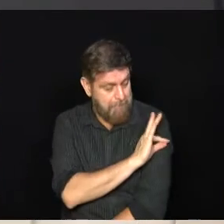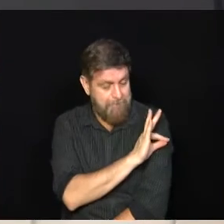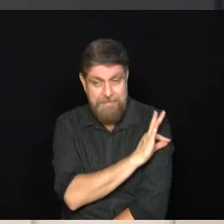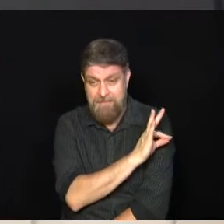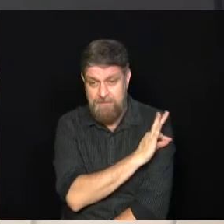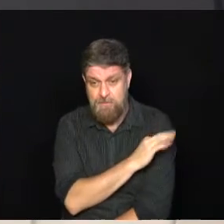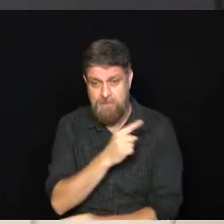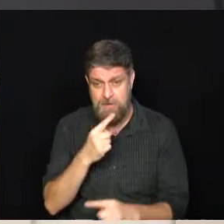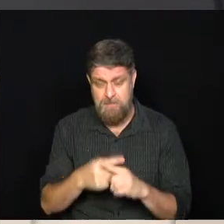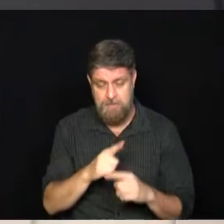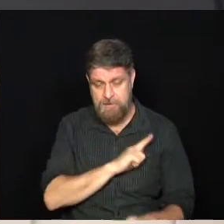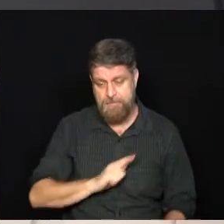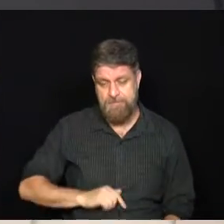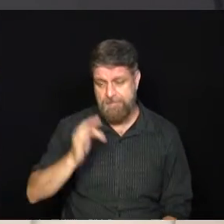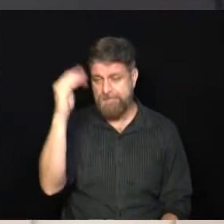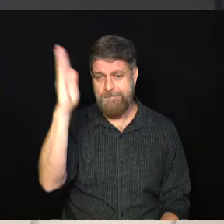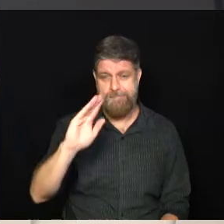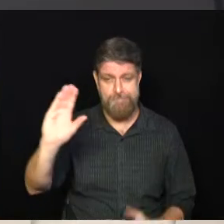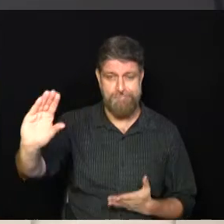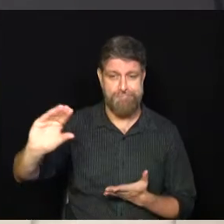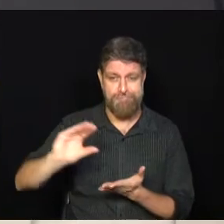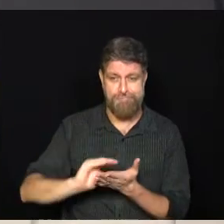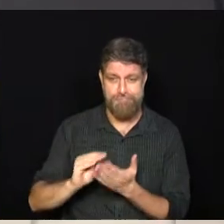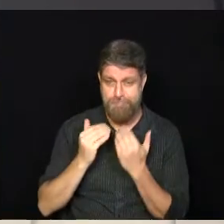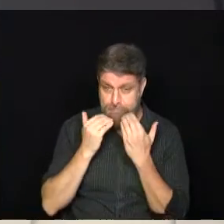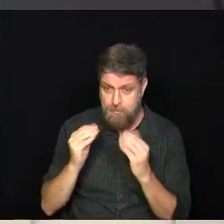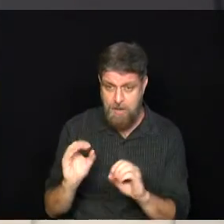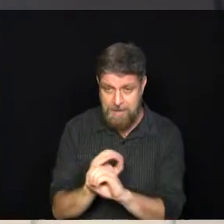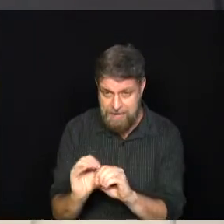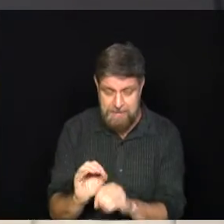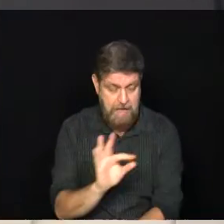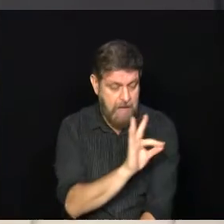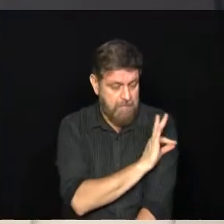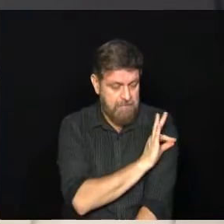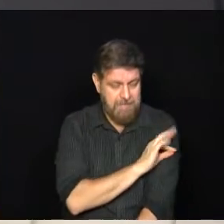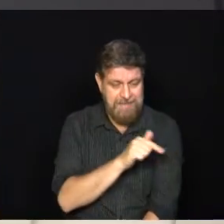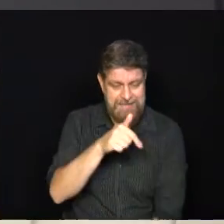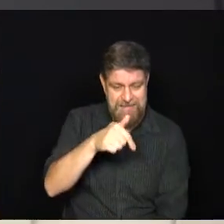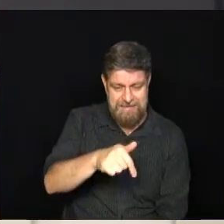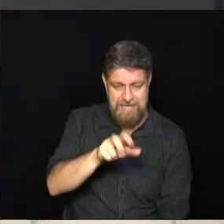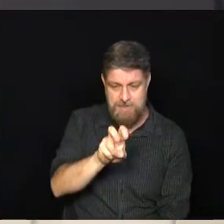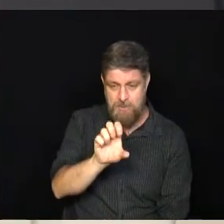de gasto com saúde, né? R$